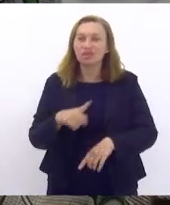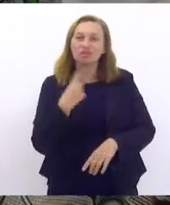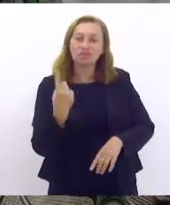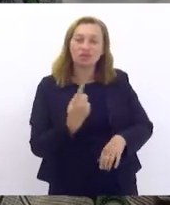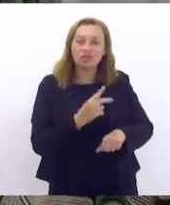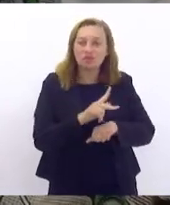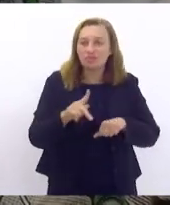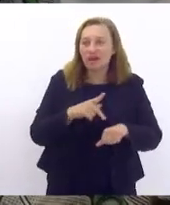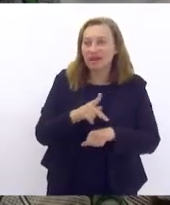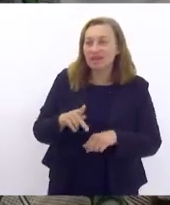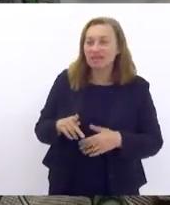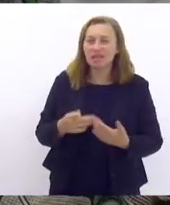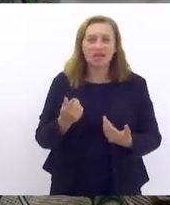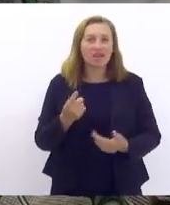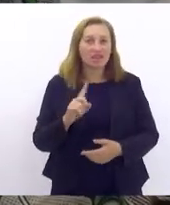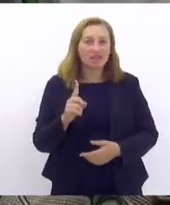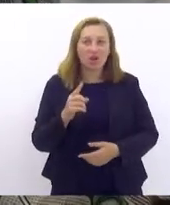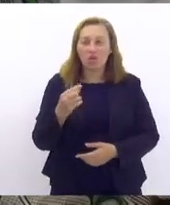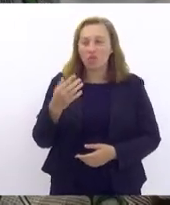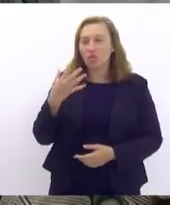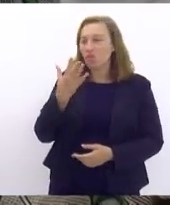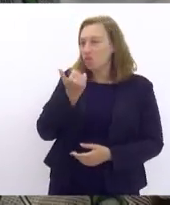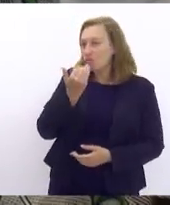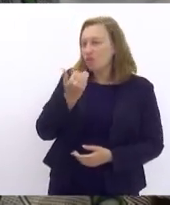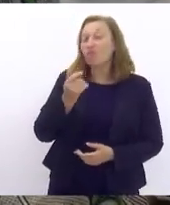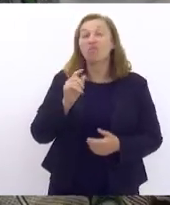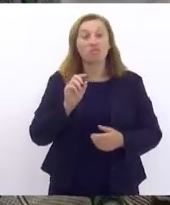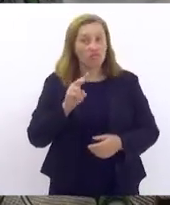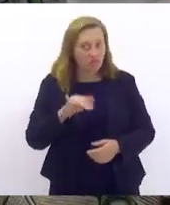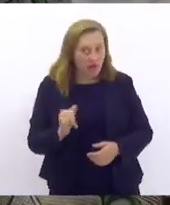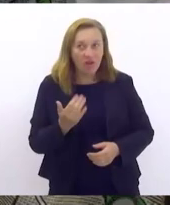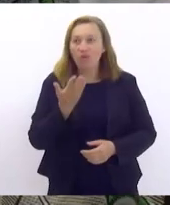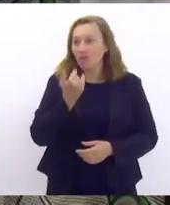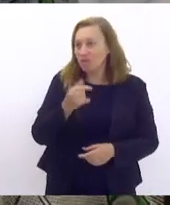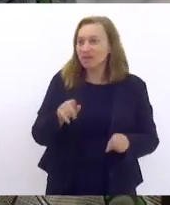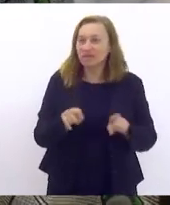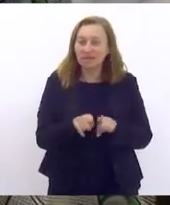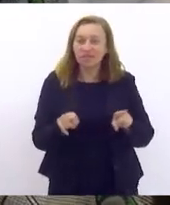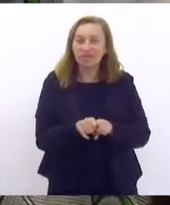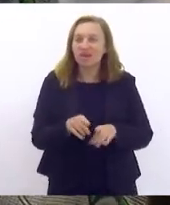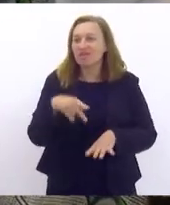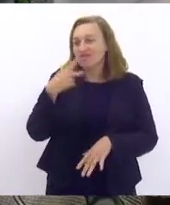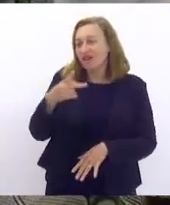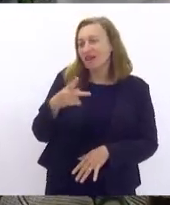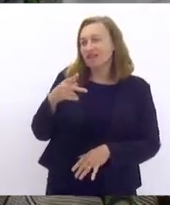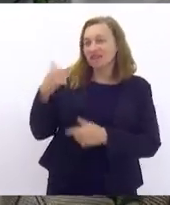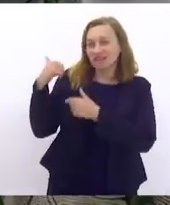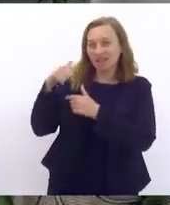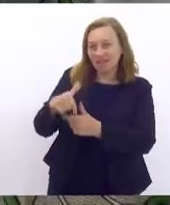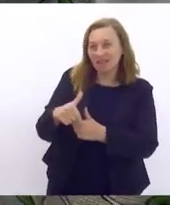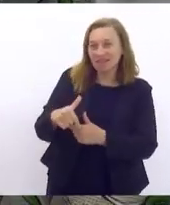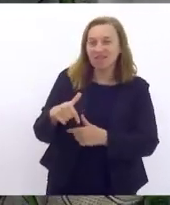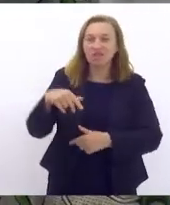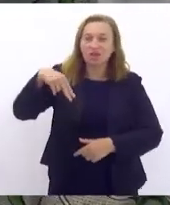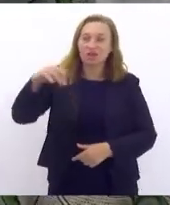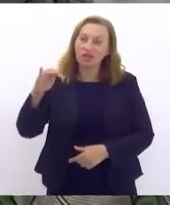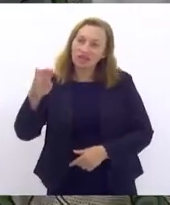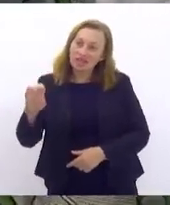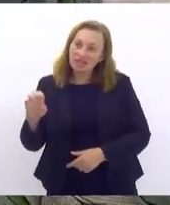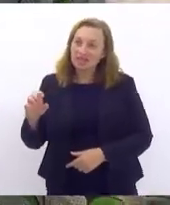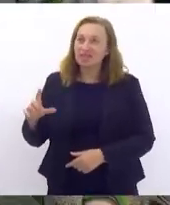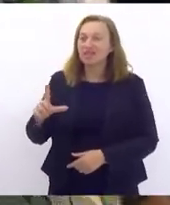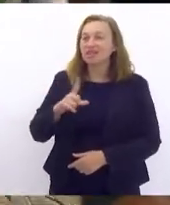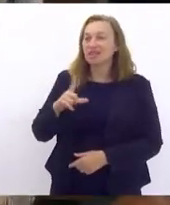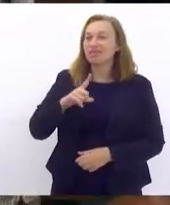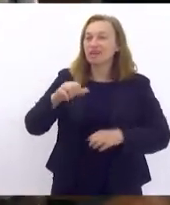país e que quem não provou deve provar, né? Falando de acarajé, de tradições nordestinas, nós estamos aqui